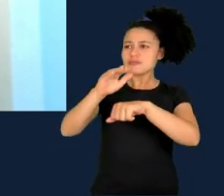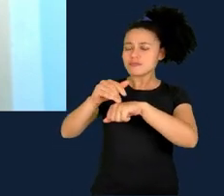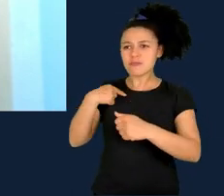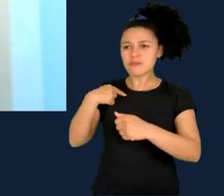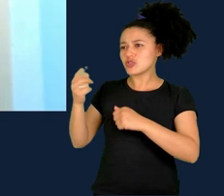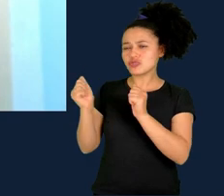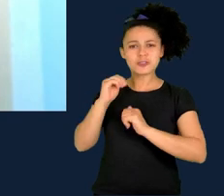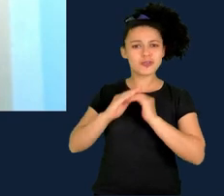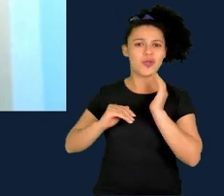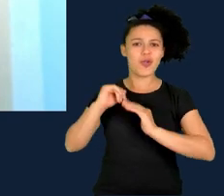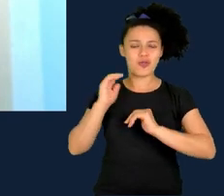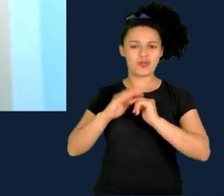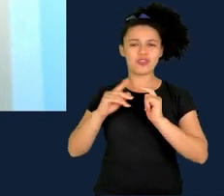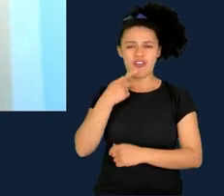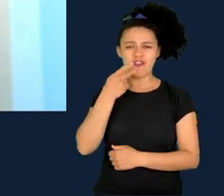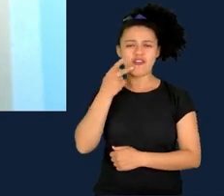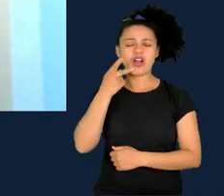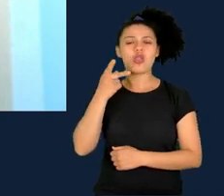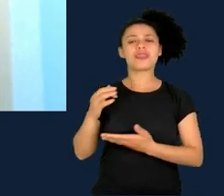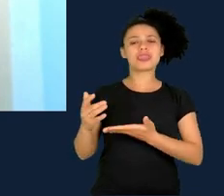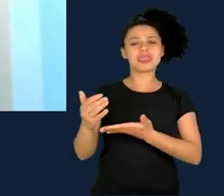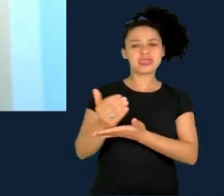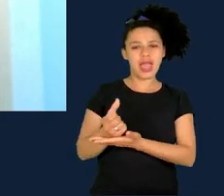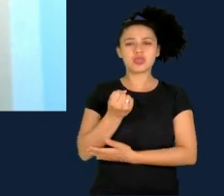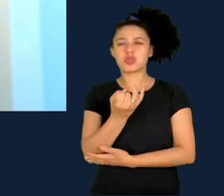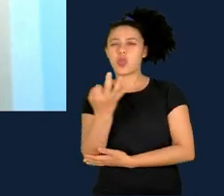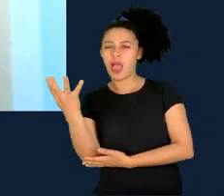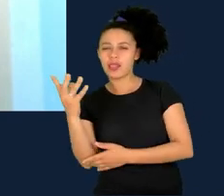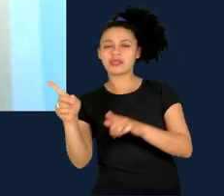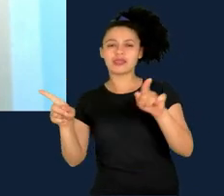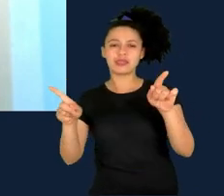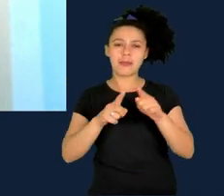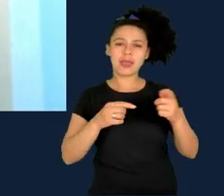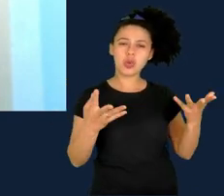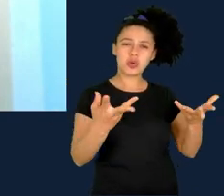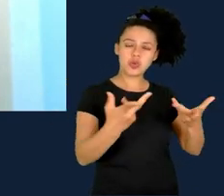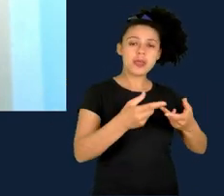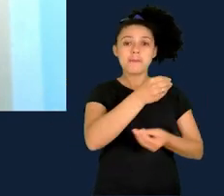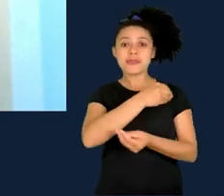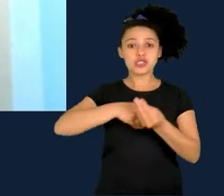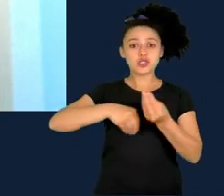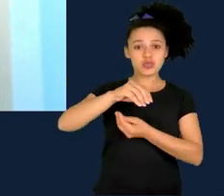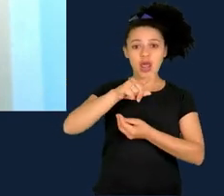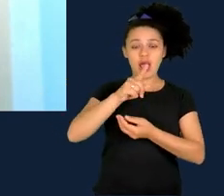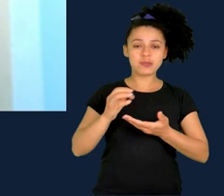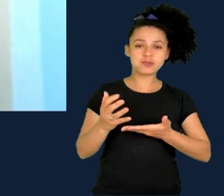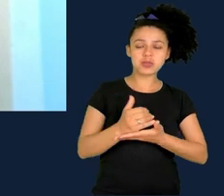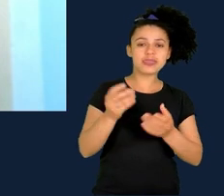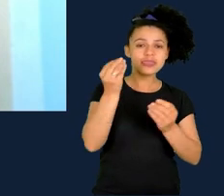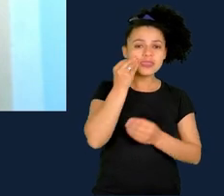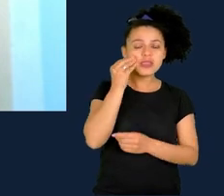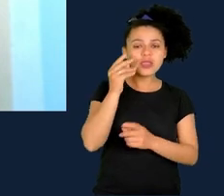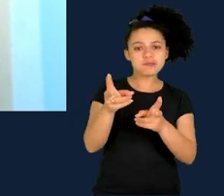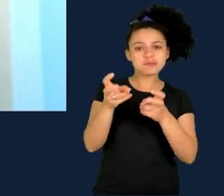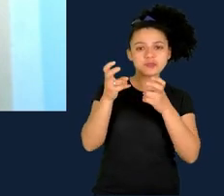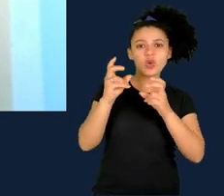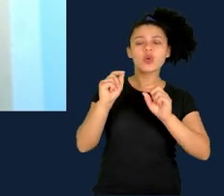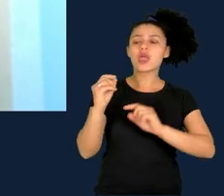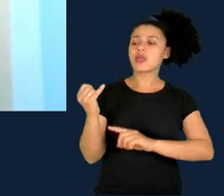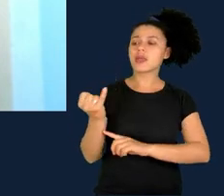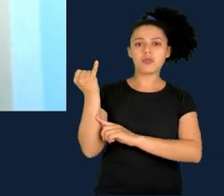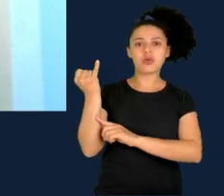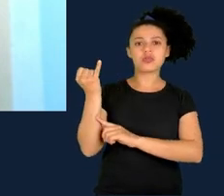dados quantitativos, né? Misturar esses dados e tentar perceber o que é importante para as